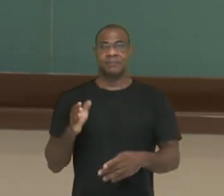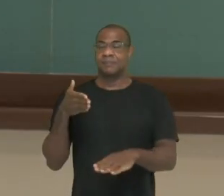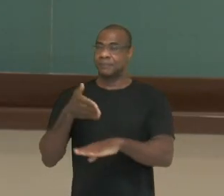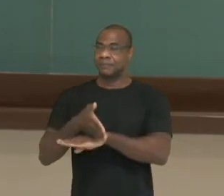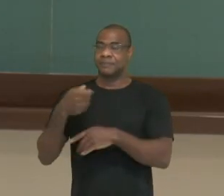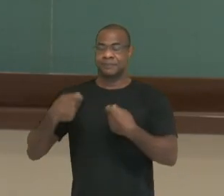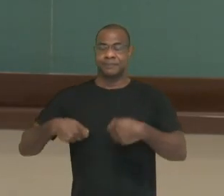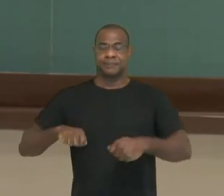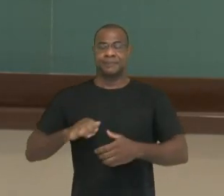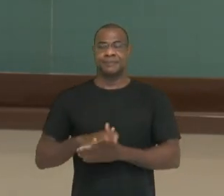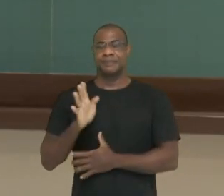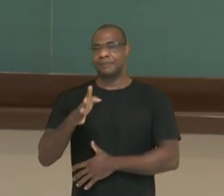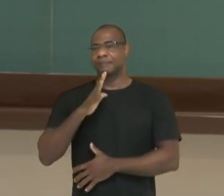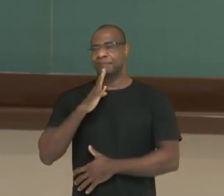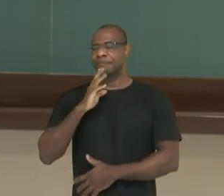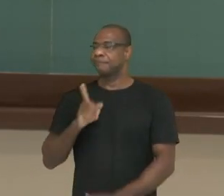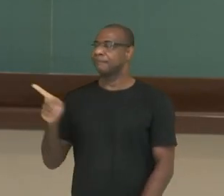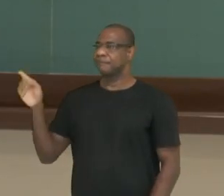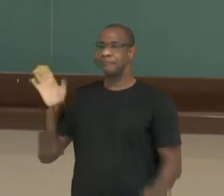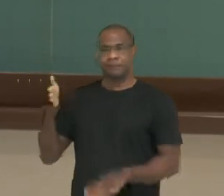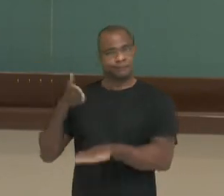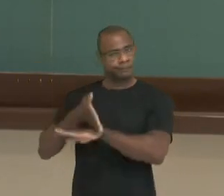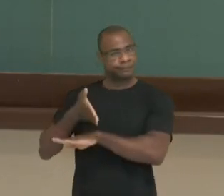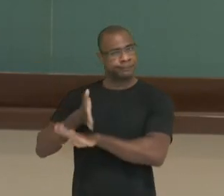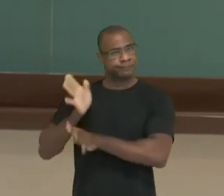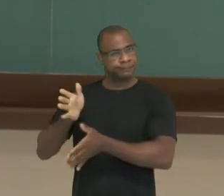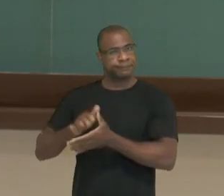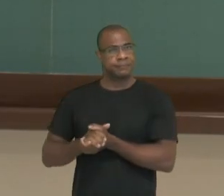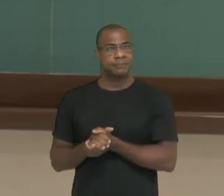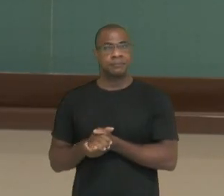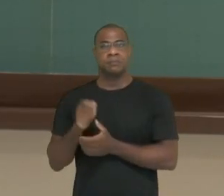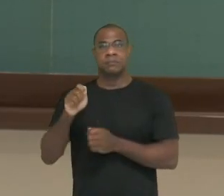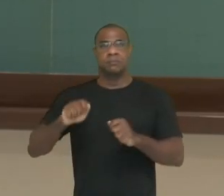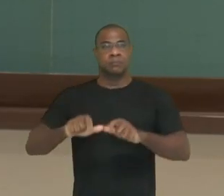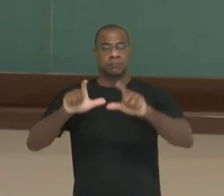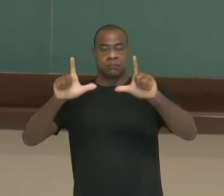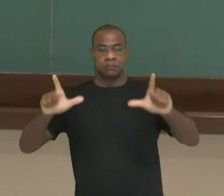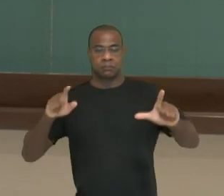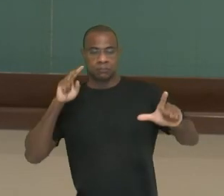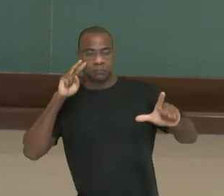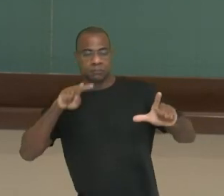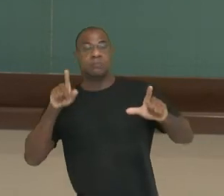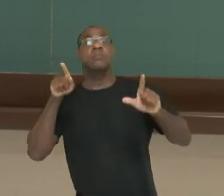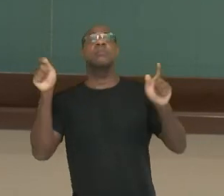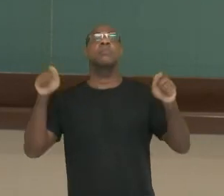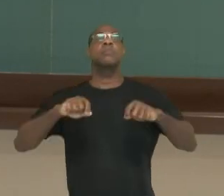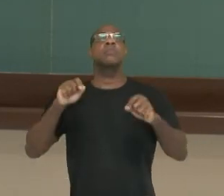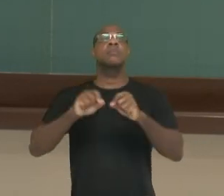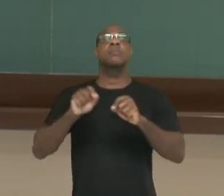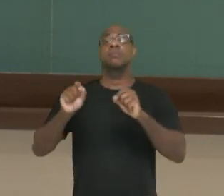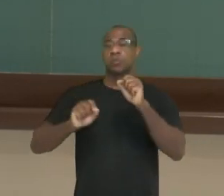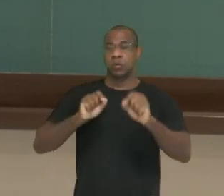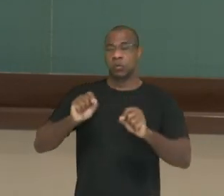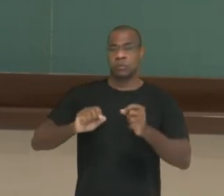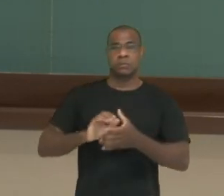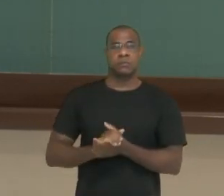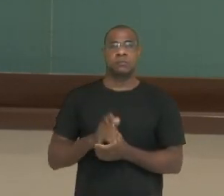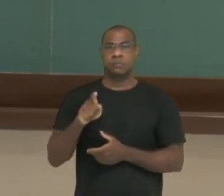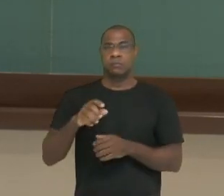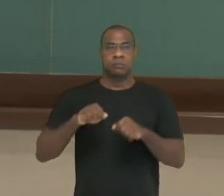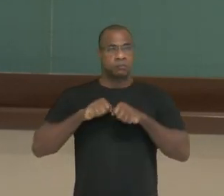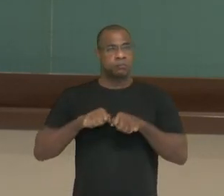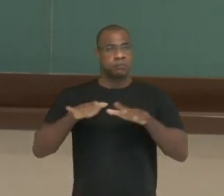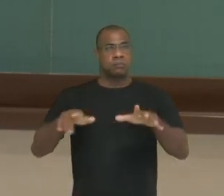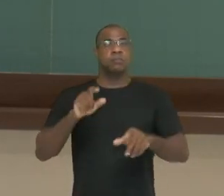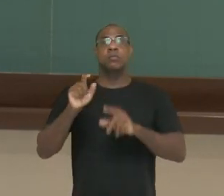www.mentimeter.com. Já conhece? Já acessou? Então, quando você abre, o que você pode fazer? Você vai compartilhar o que